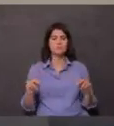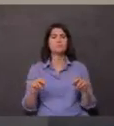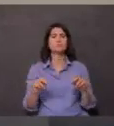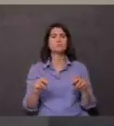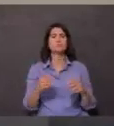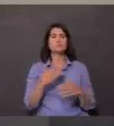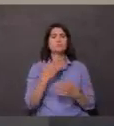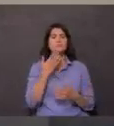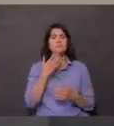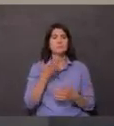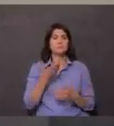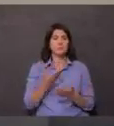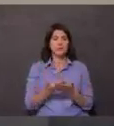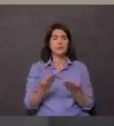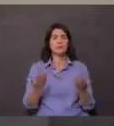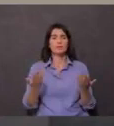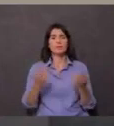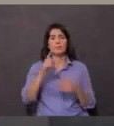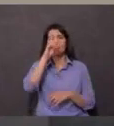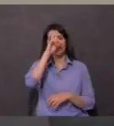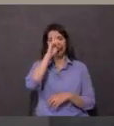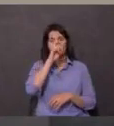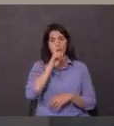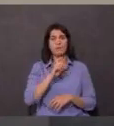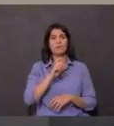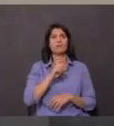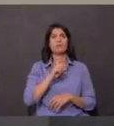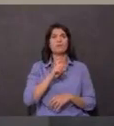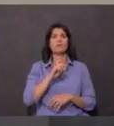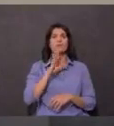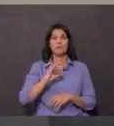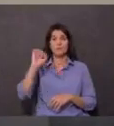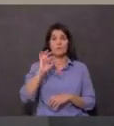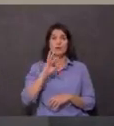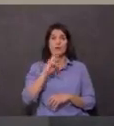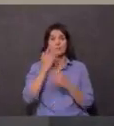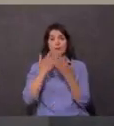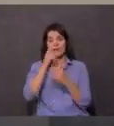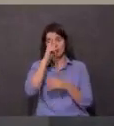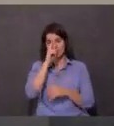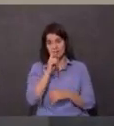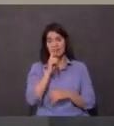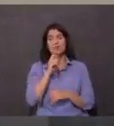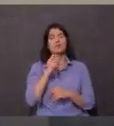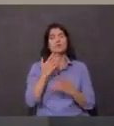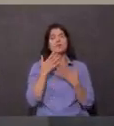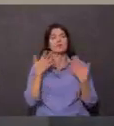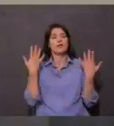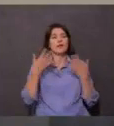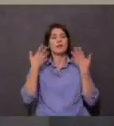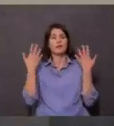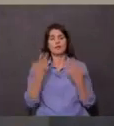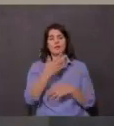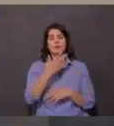concedei que, ao celebrarmos a memória da Mãe do vosso Filho, nos alegremos com a plenitude da vossa